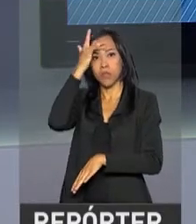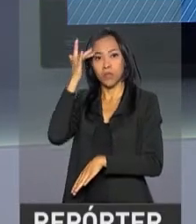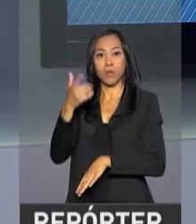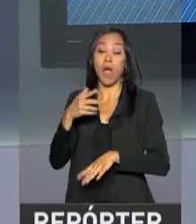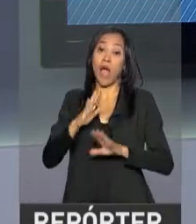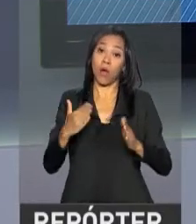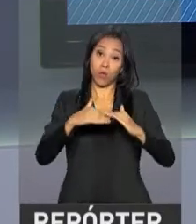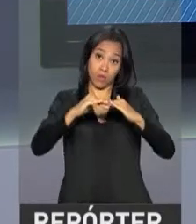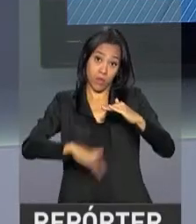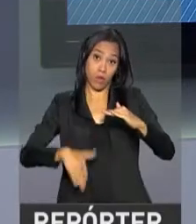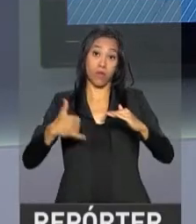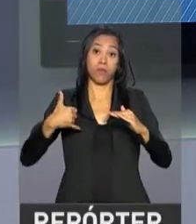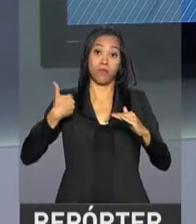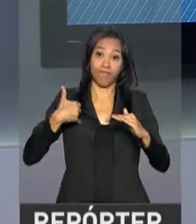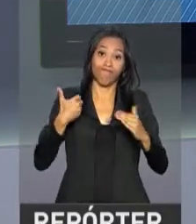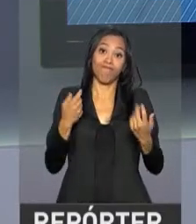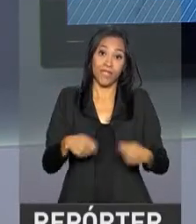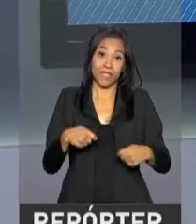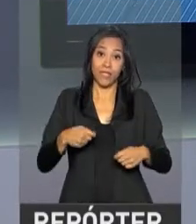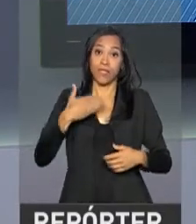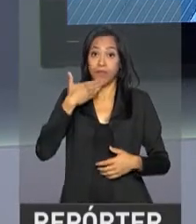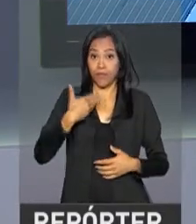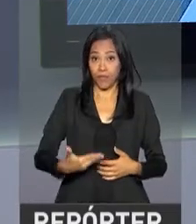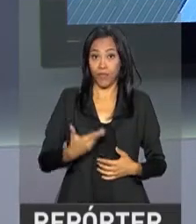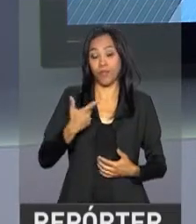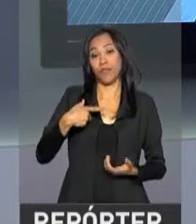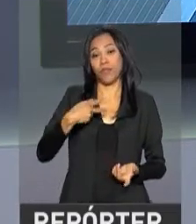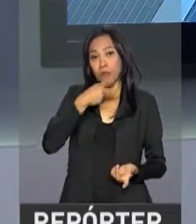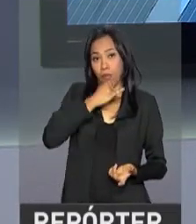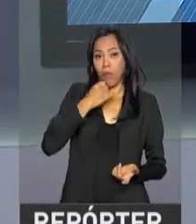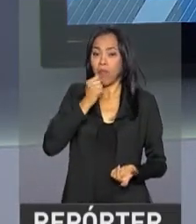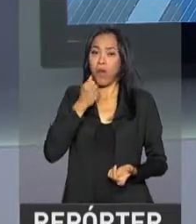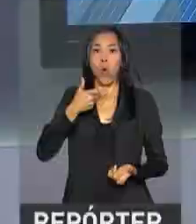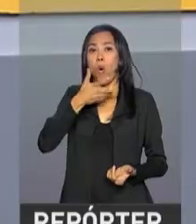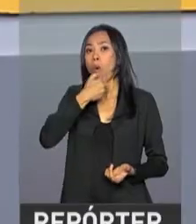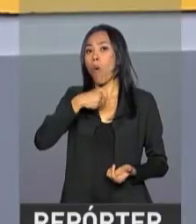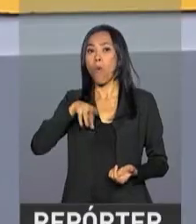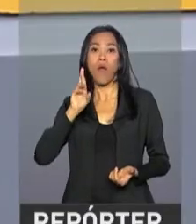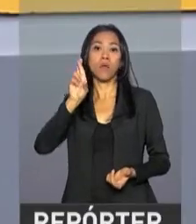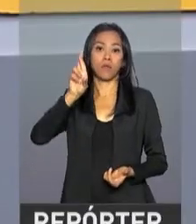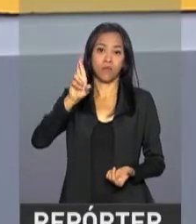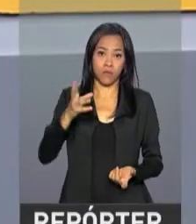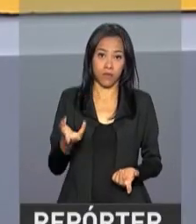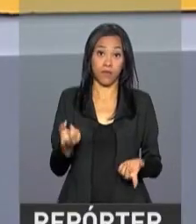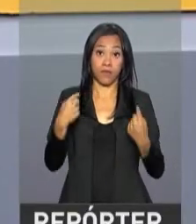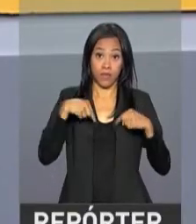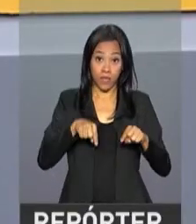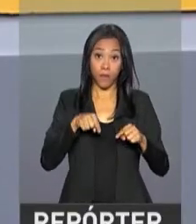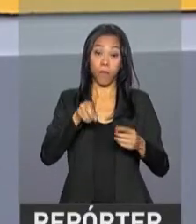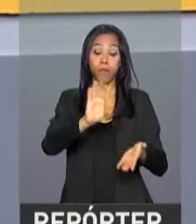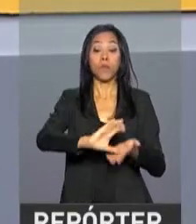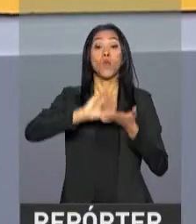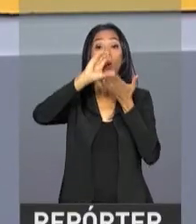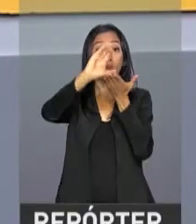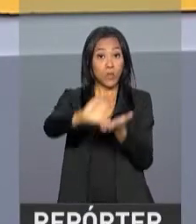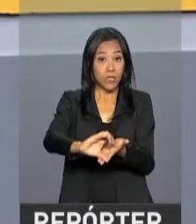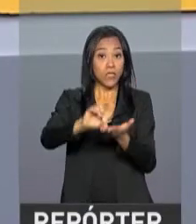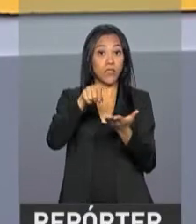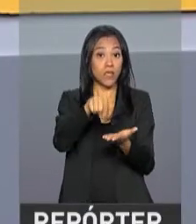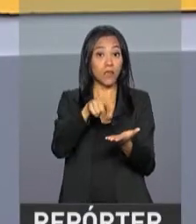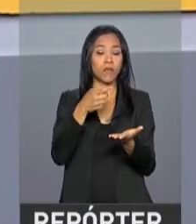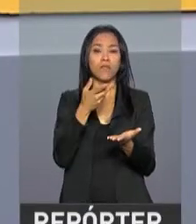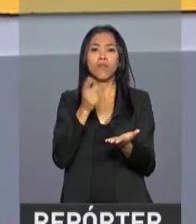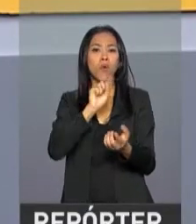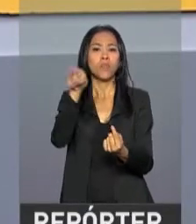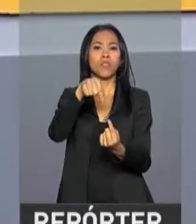menores de idade precisam de autorização de seus responsáveis legais a medida do conselho nacional de educação tem o